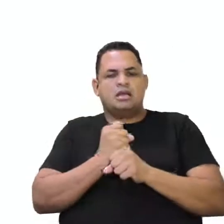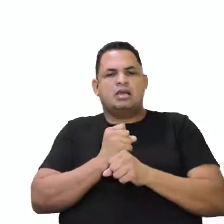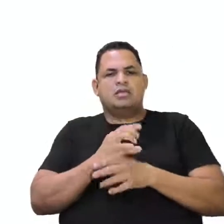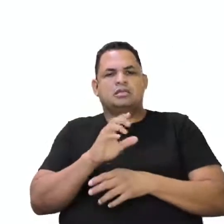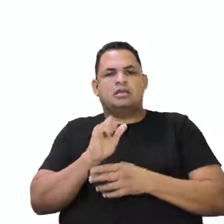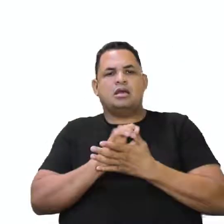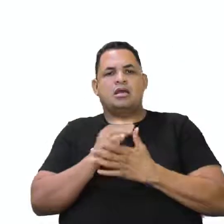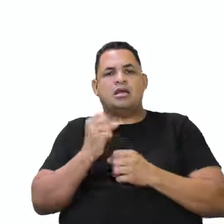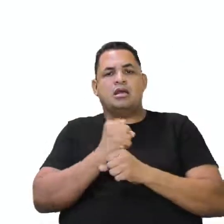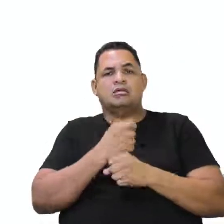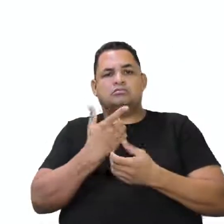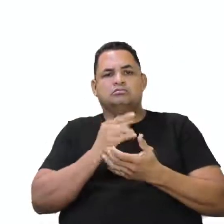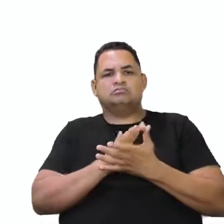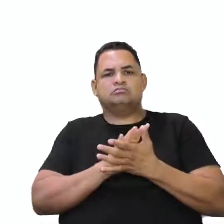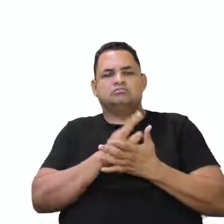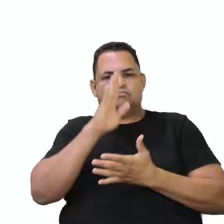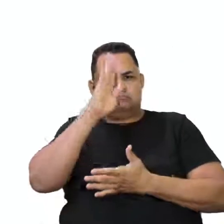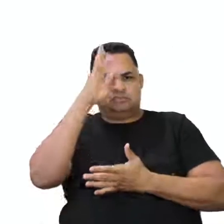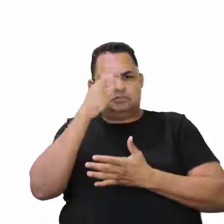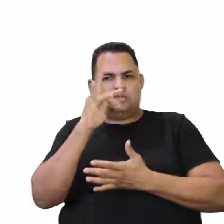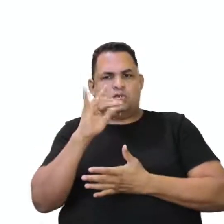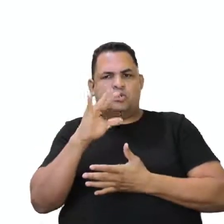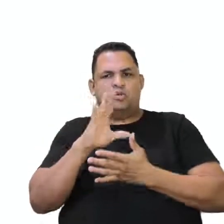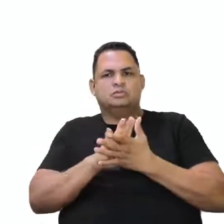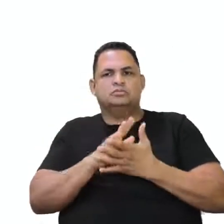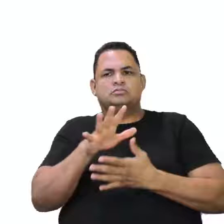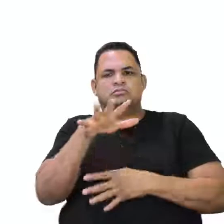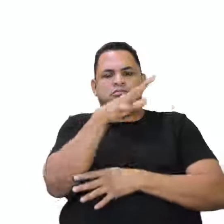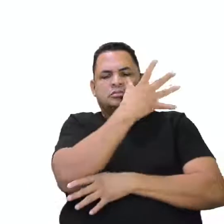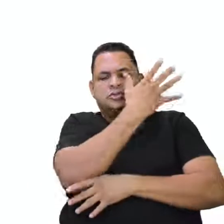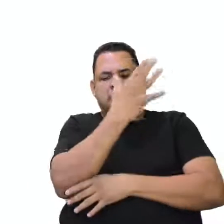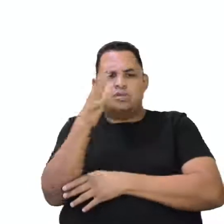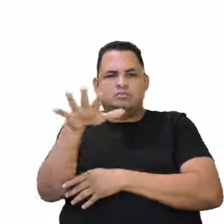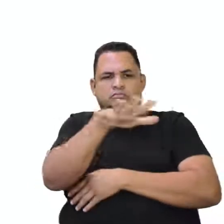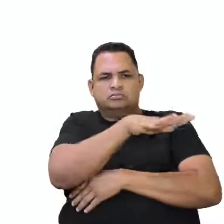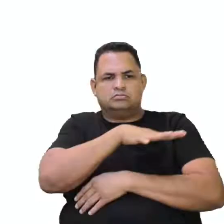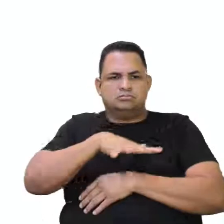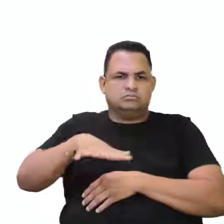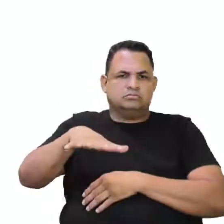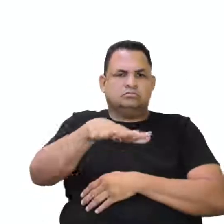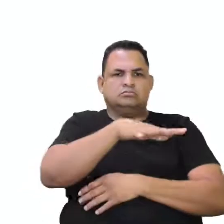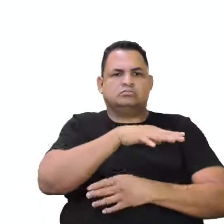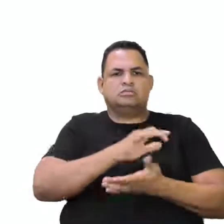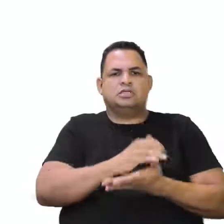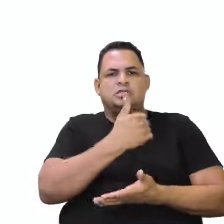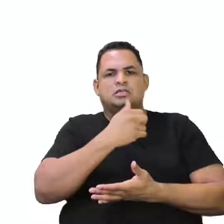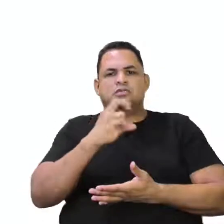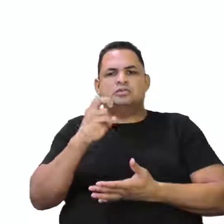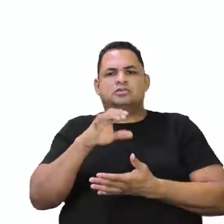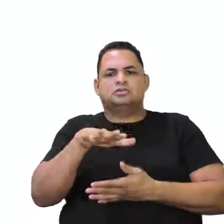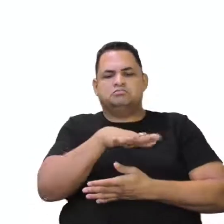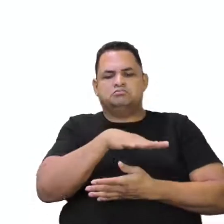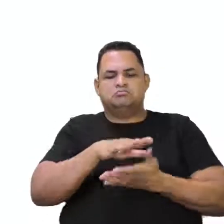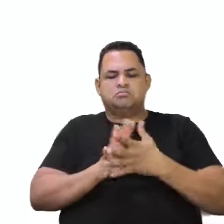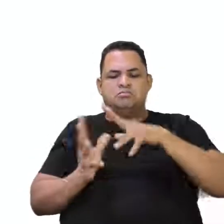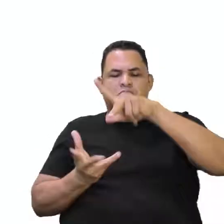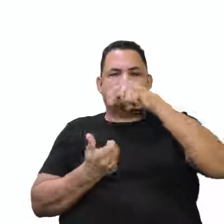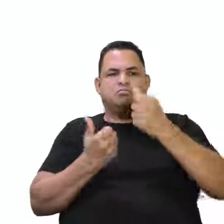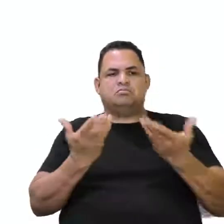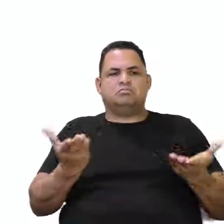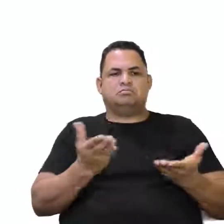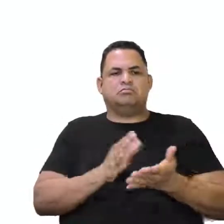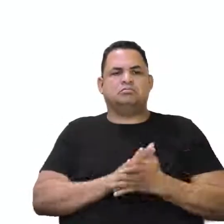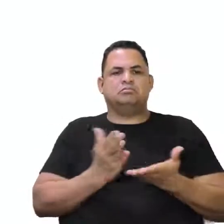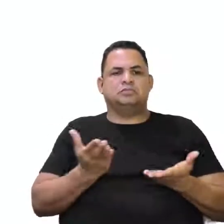trópicos. Florestas tropicais costumavam cobrir cerca de 15% da área do terrestre do planeta. Atualmente, elas vão